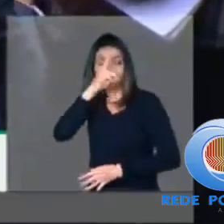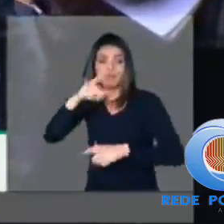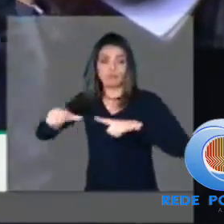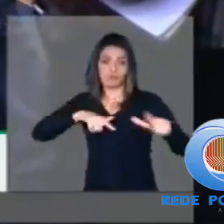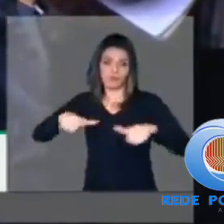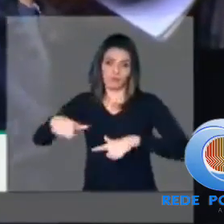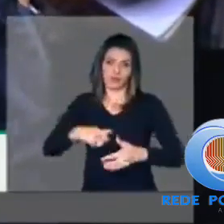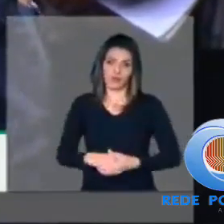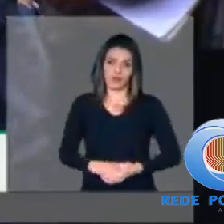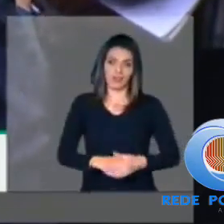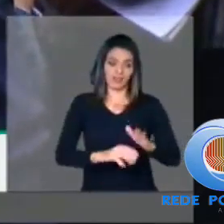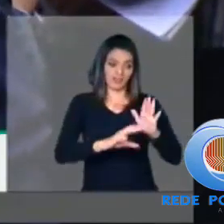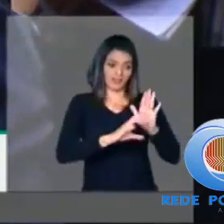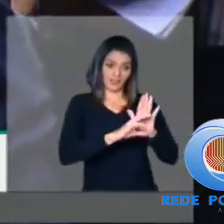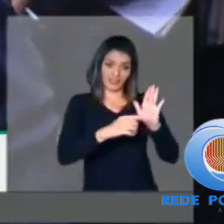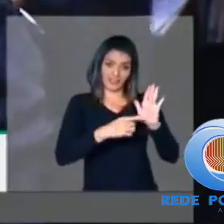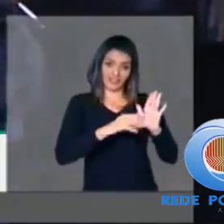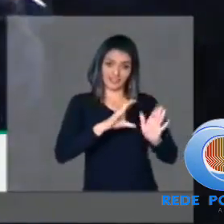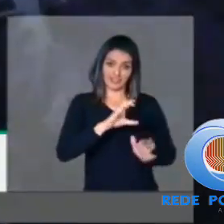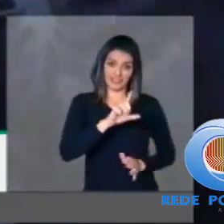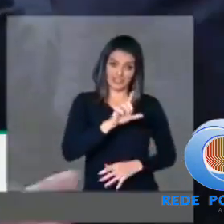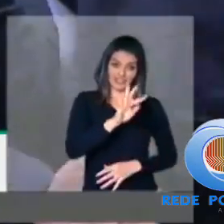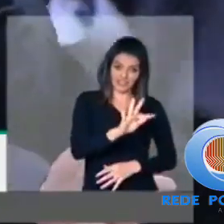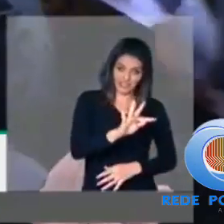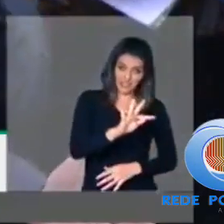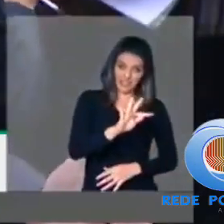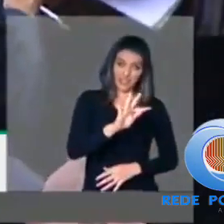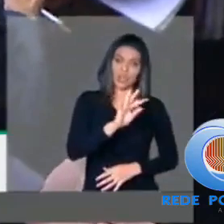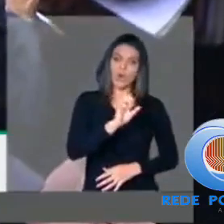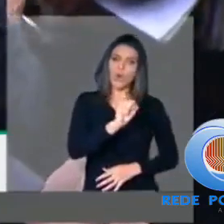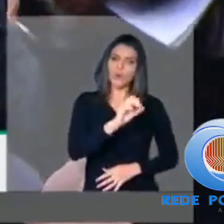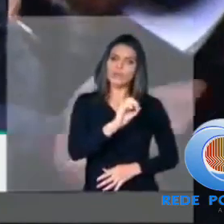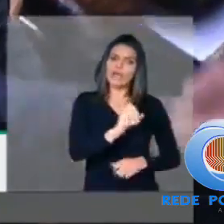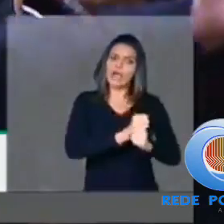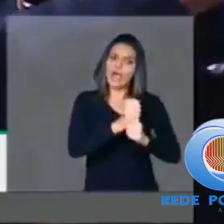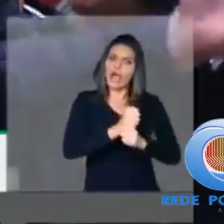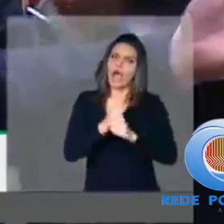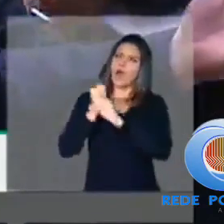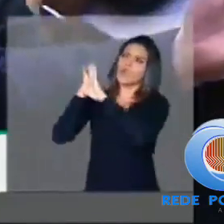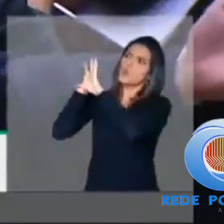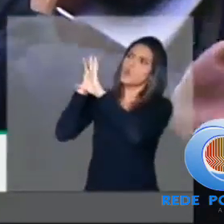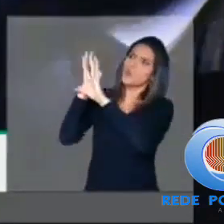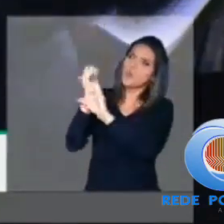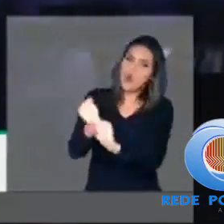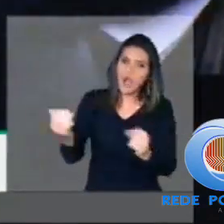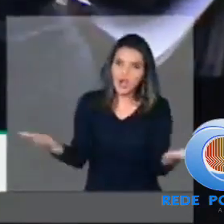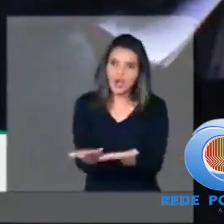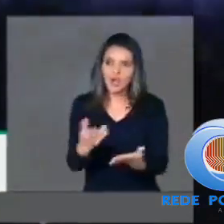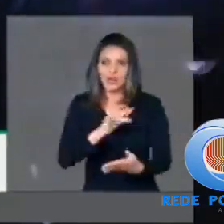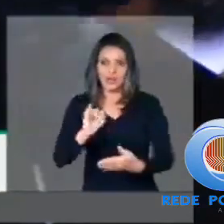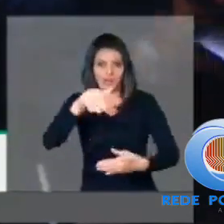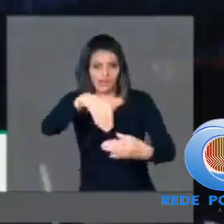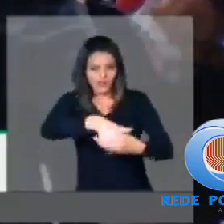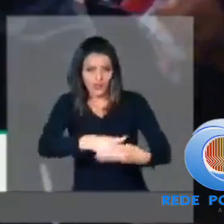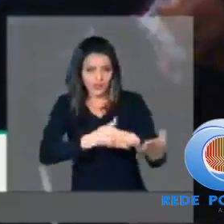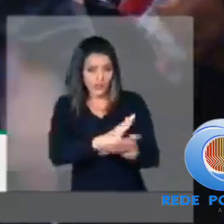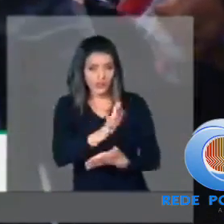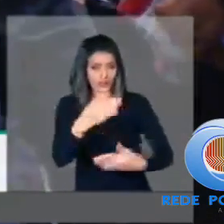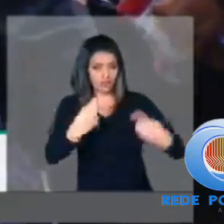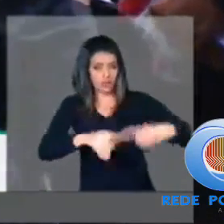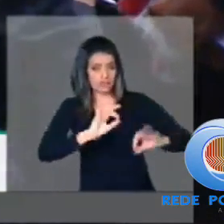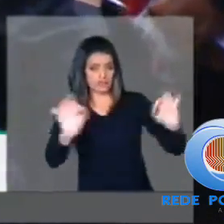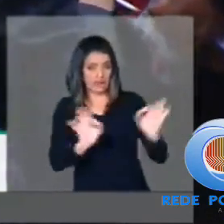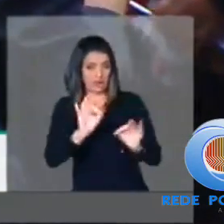80 anos de CLT no país. E nós é para na marra agora aqui votar, sem discutir, que o povo brasileiro não vai ter